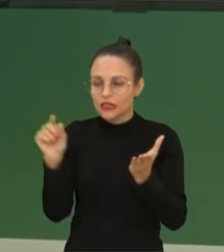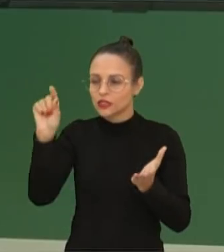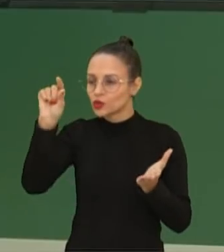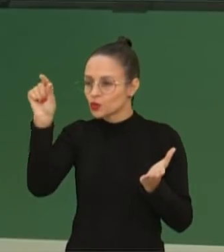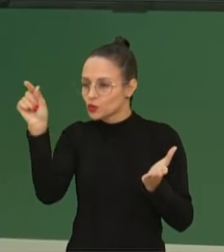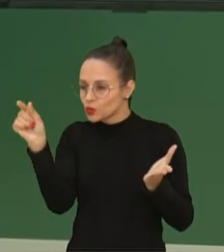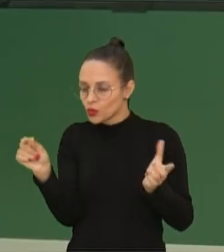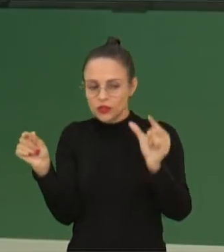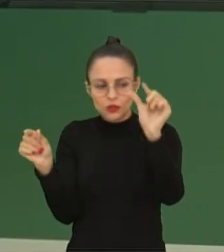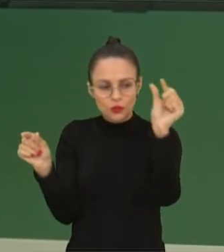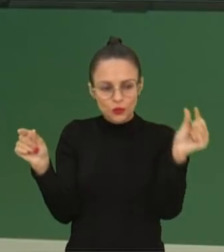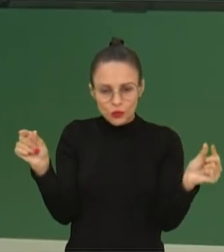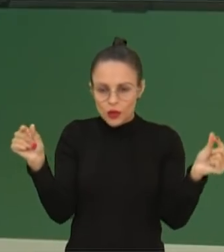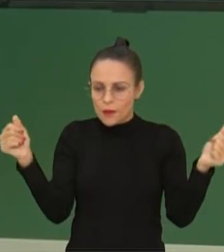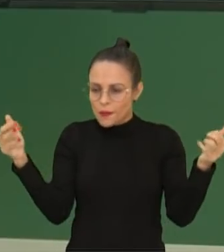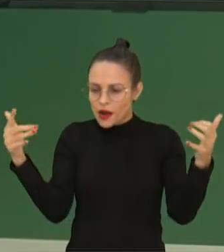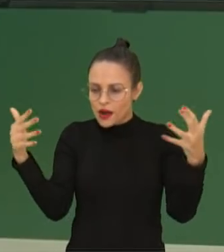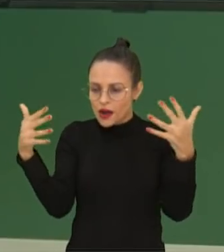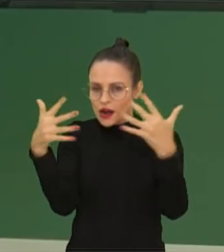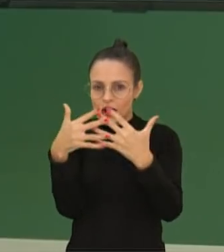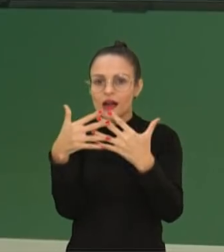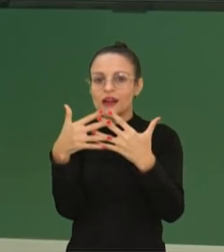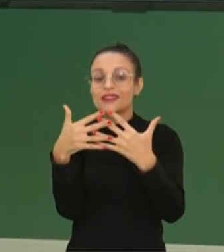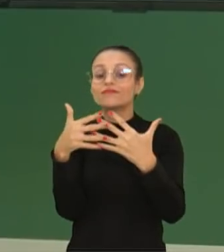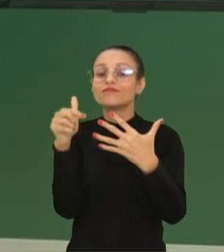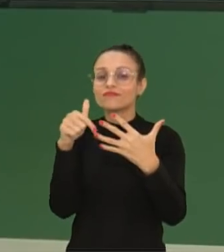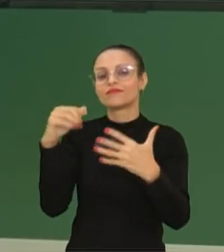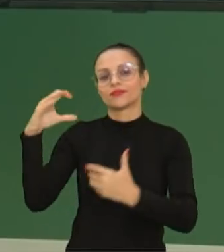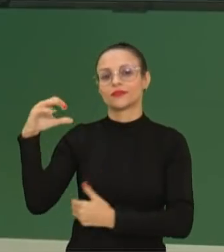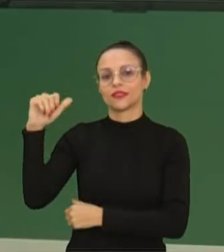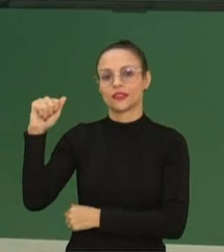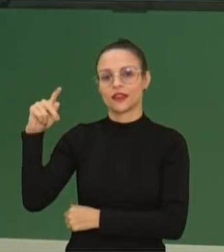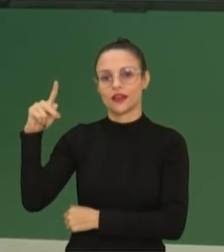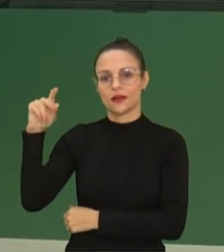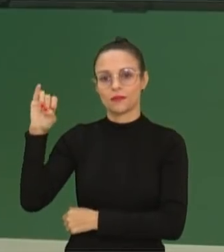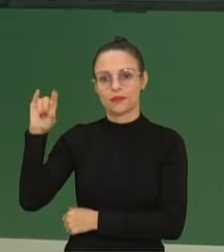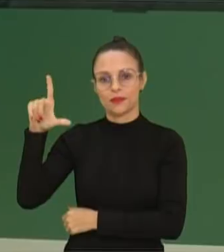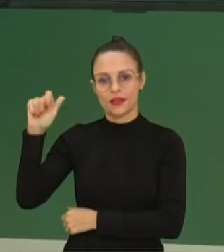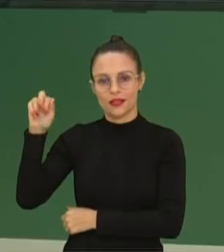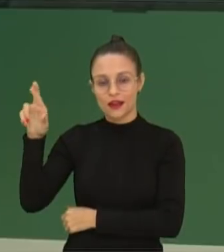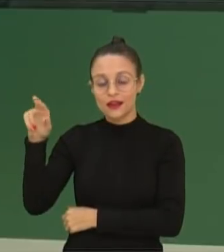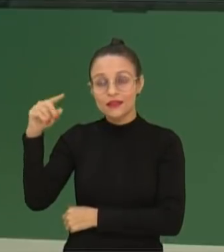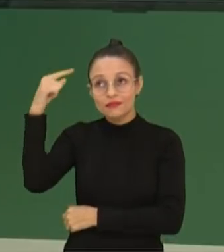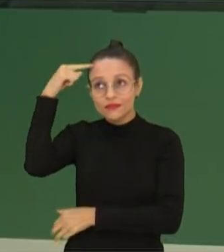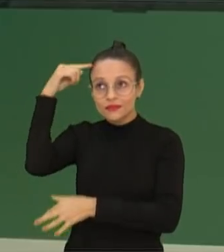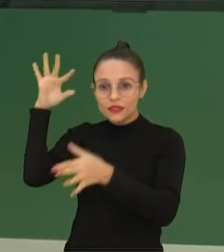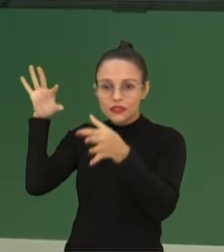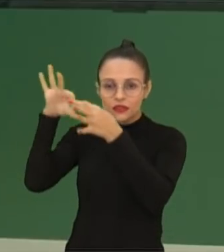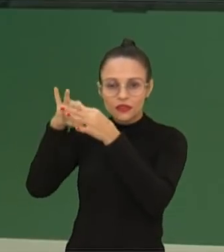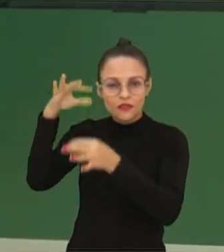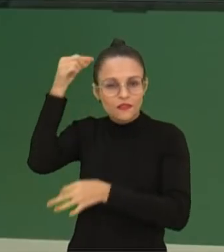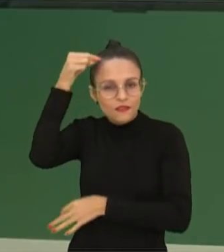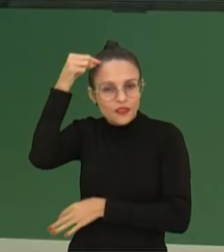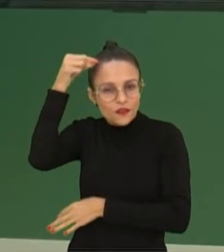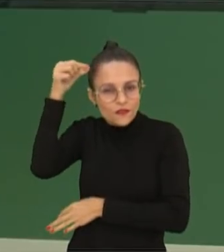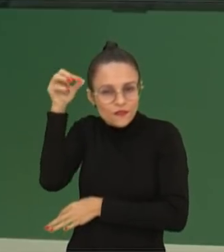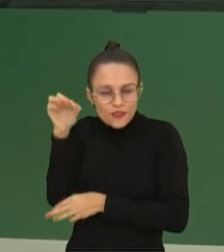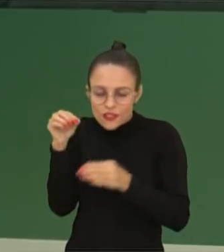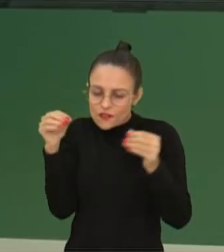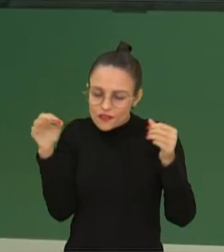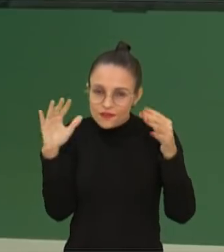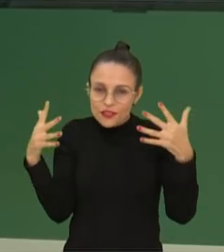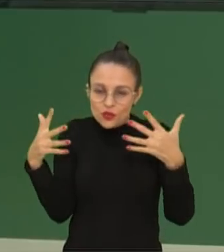troca de substâncias, nós chamamos de capilares. Associe aí a palavra capilar a cabelo. Lembre que o fio de cabelo é muito